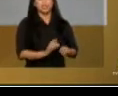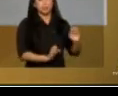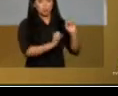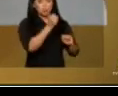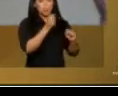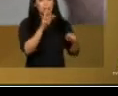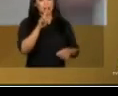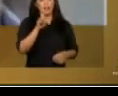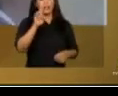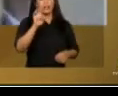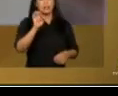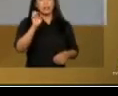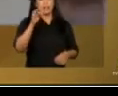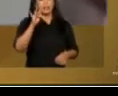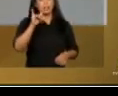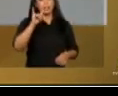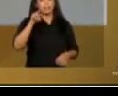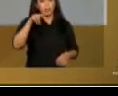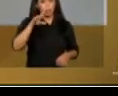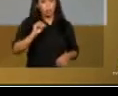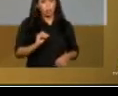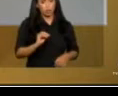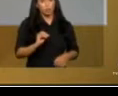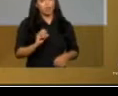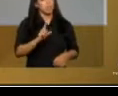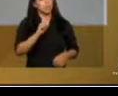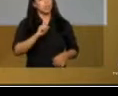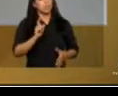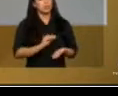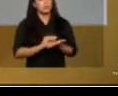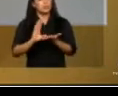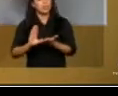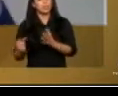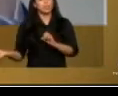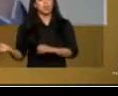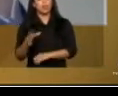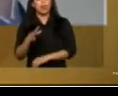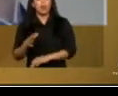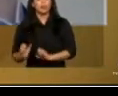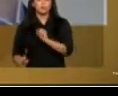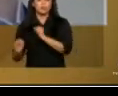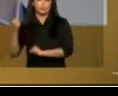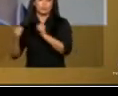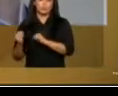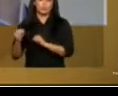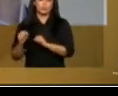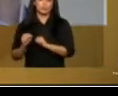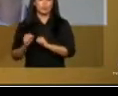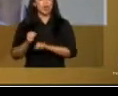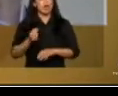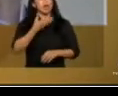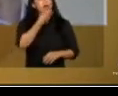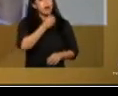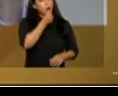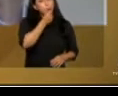dessa atividade e não investe na construção de novas refinarias. Aí vem o repórter e pergunta: por